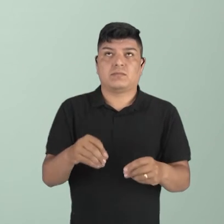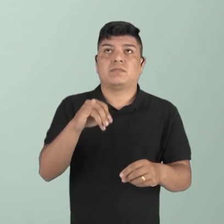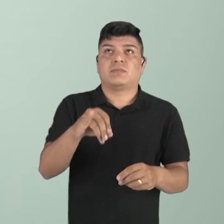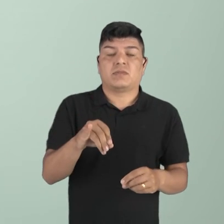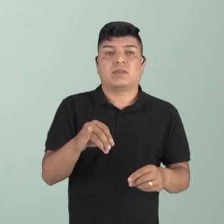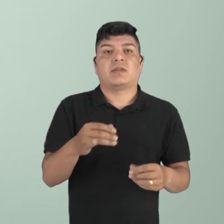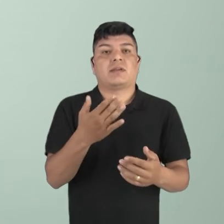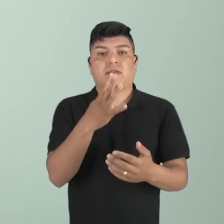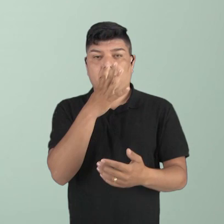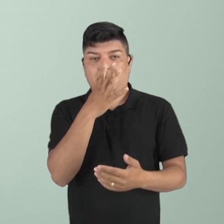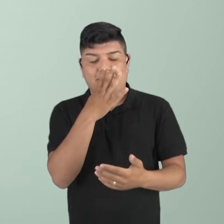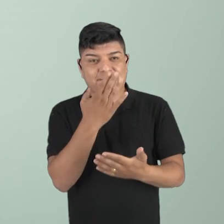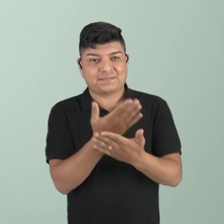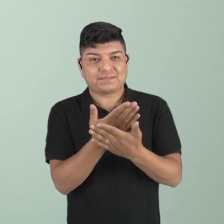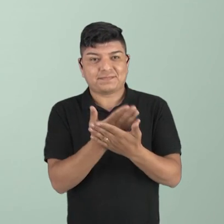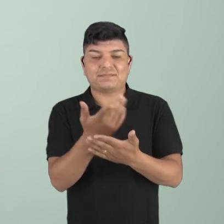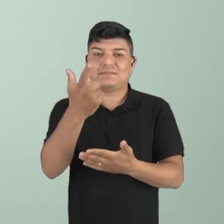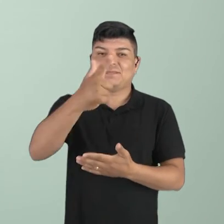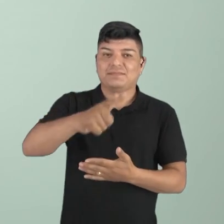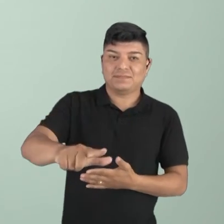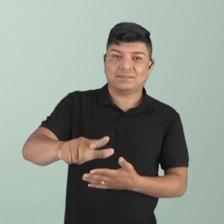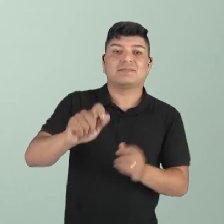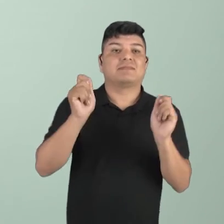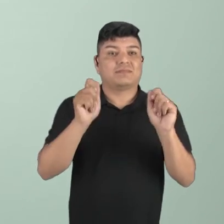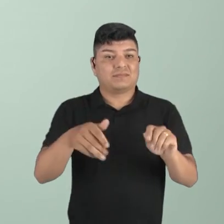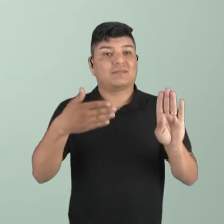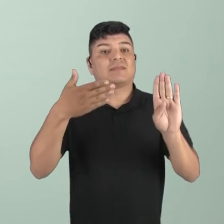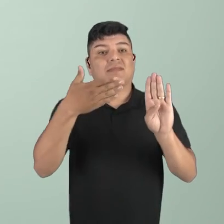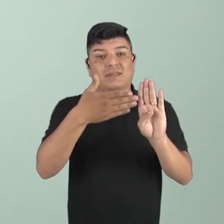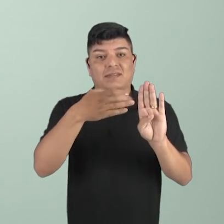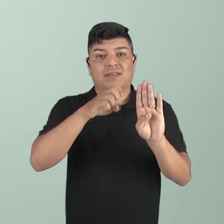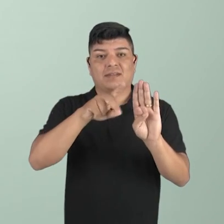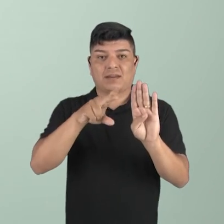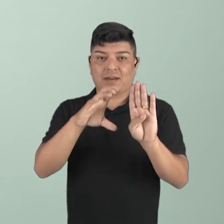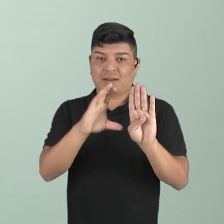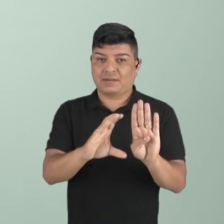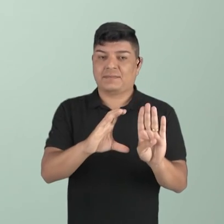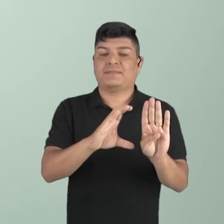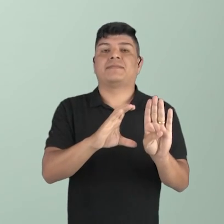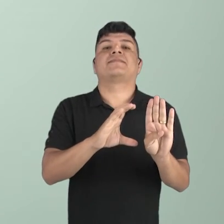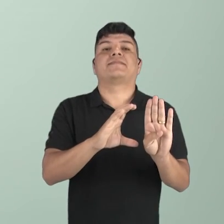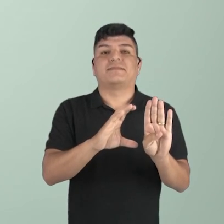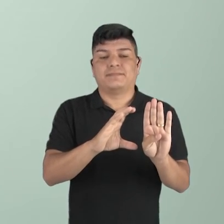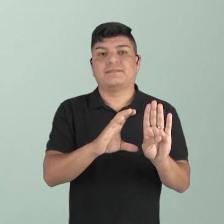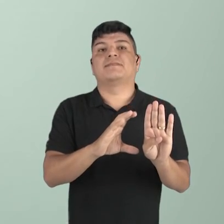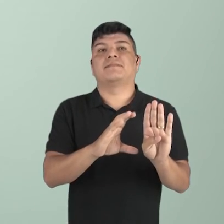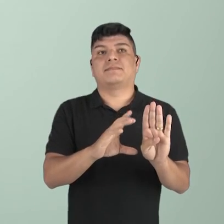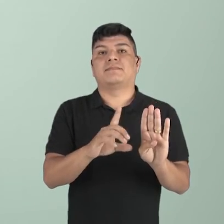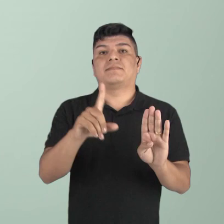você quer assistir essa aula novamente, né, você pode acessar essa aula na nossa plataforma